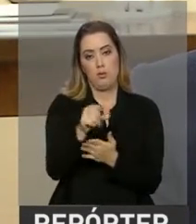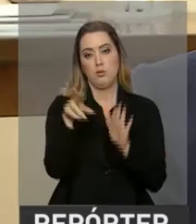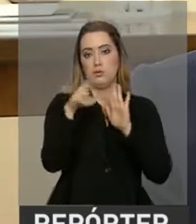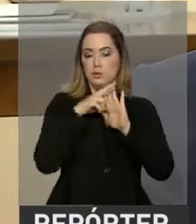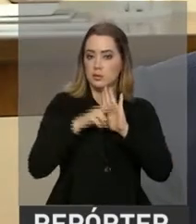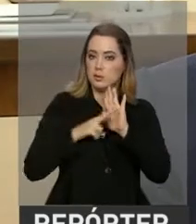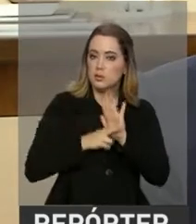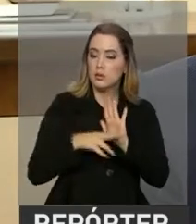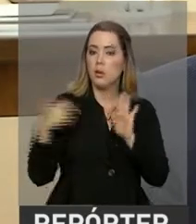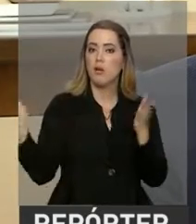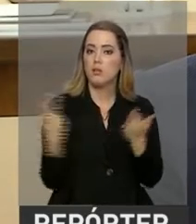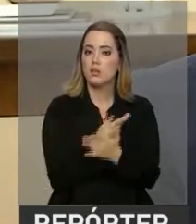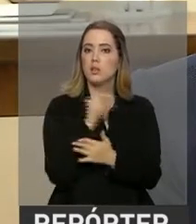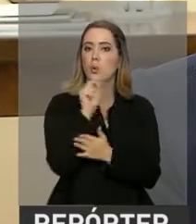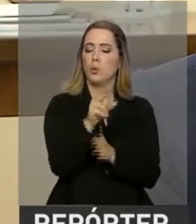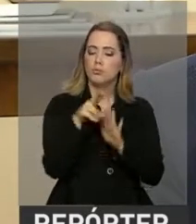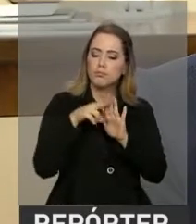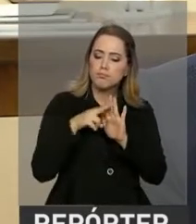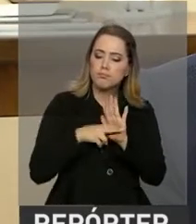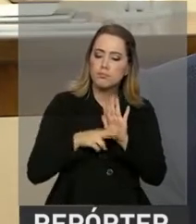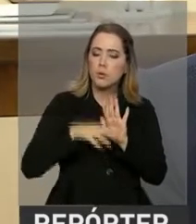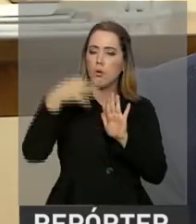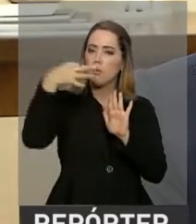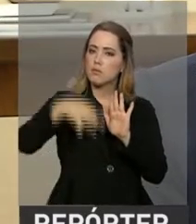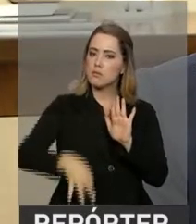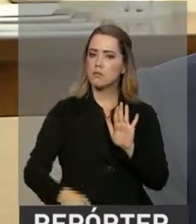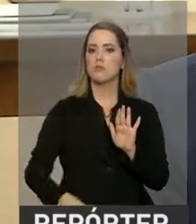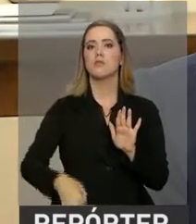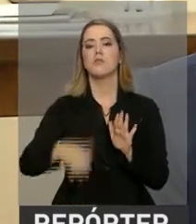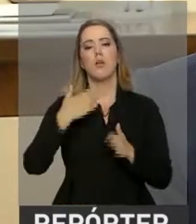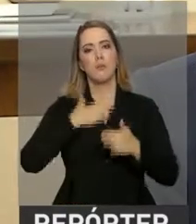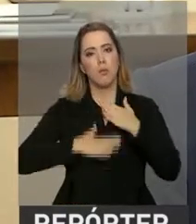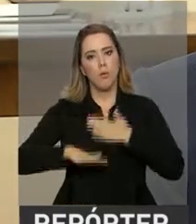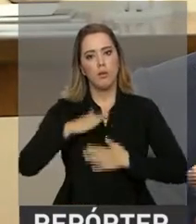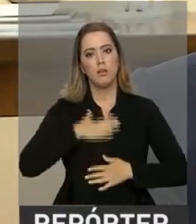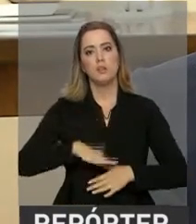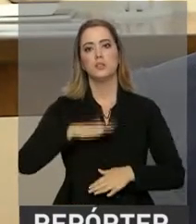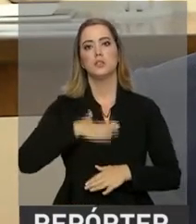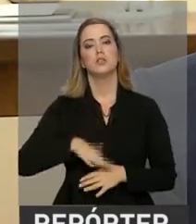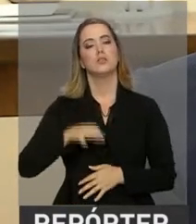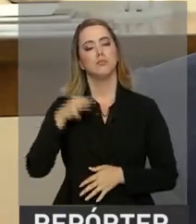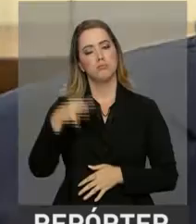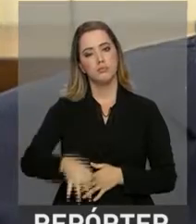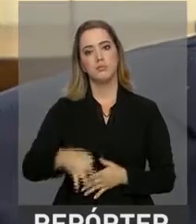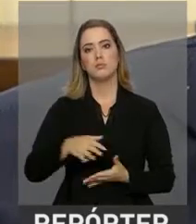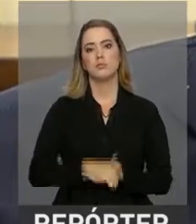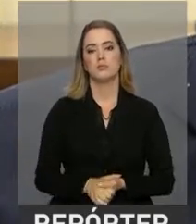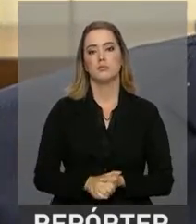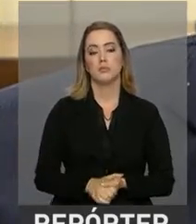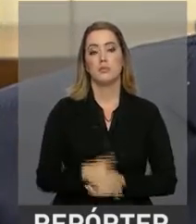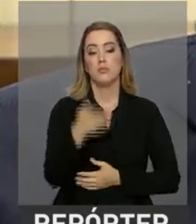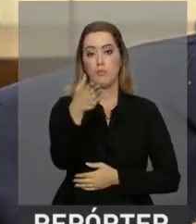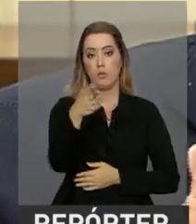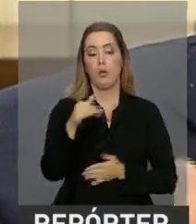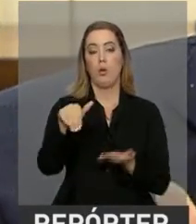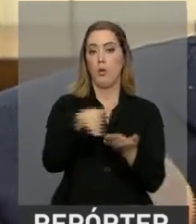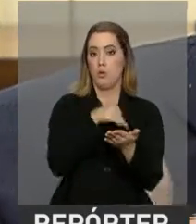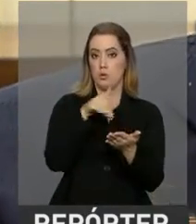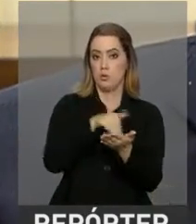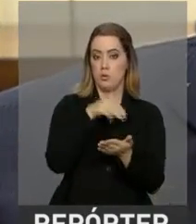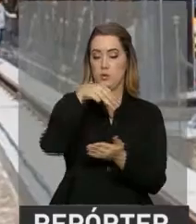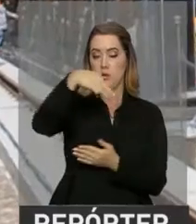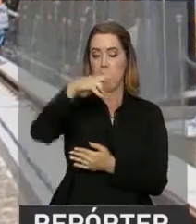serão tomadas como medidas com austeridade com tranqüilidade com calma com compostura o secretário executivo do programa